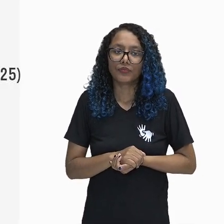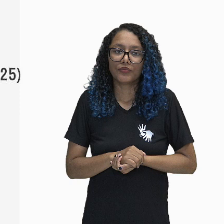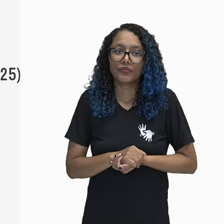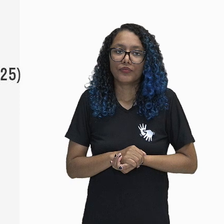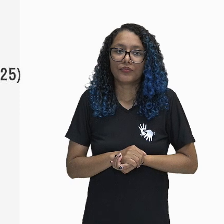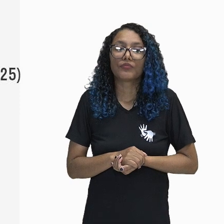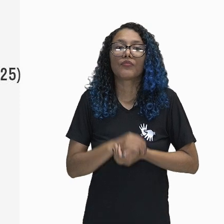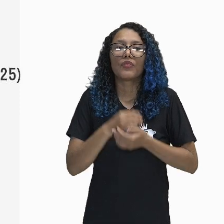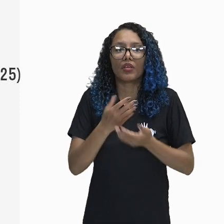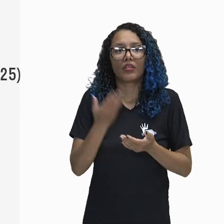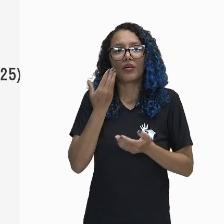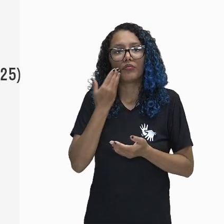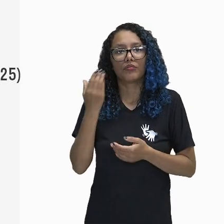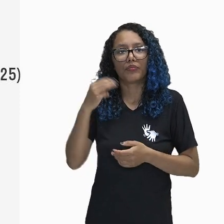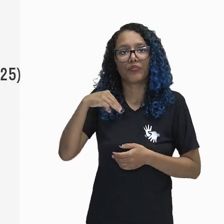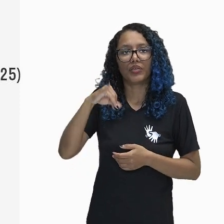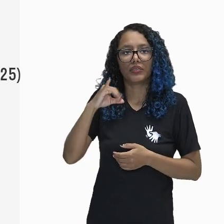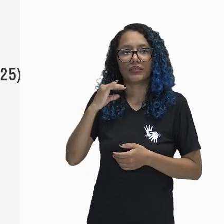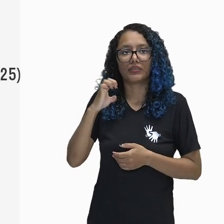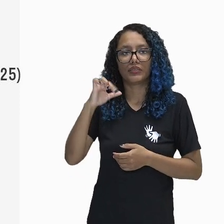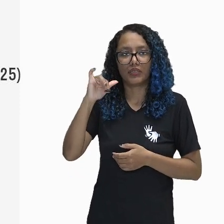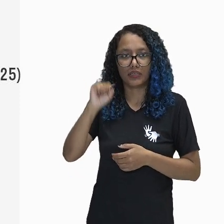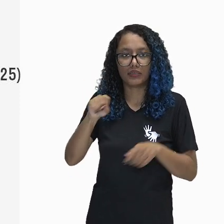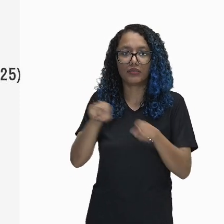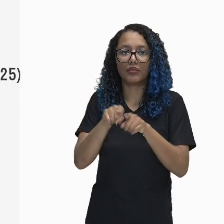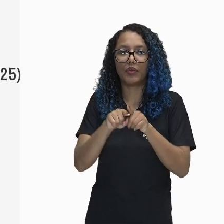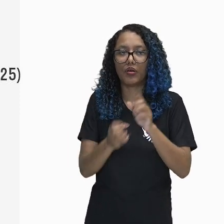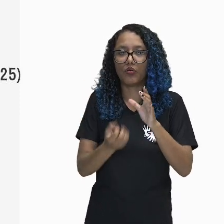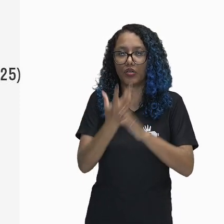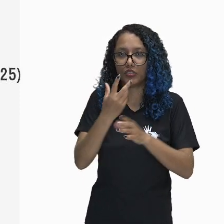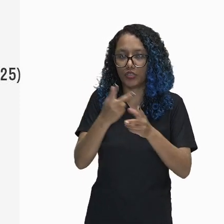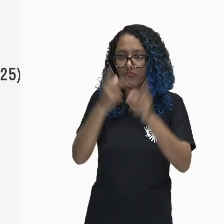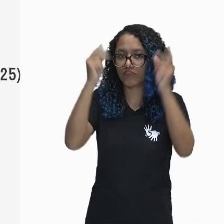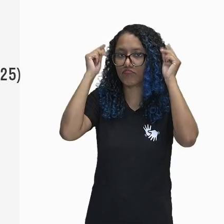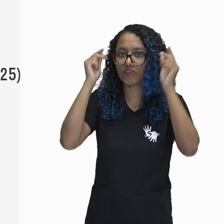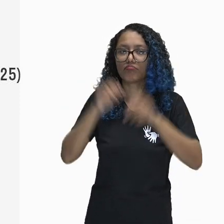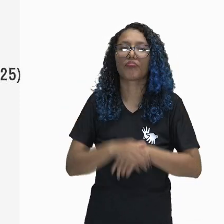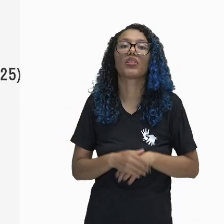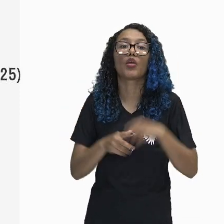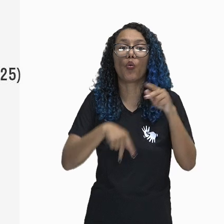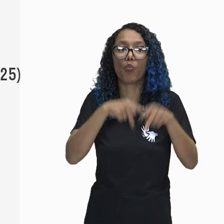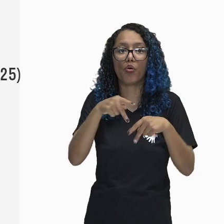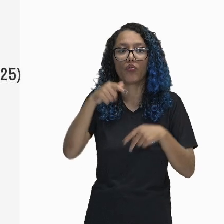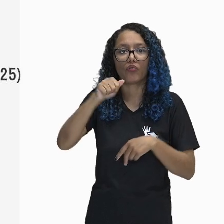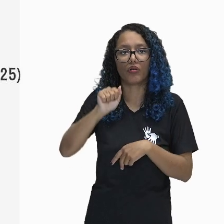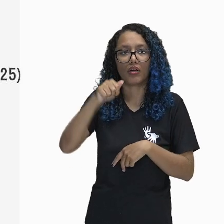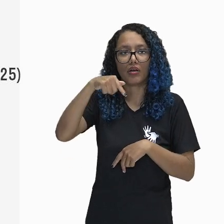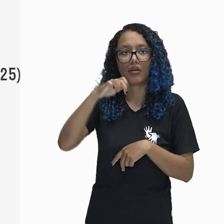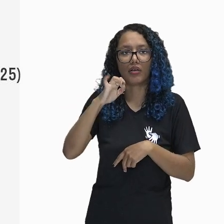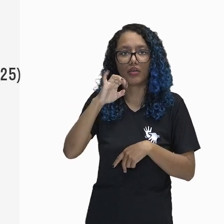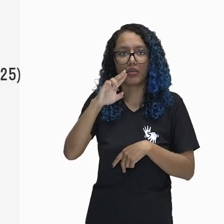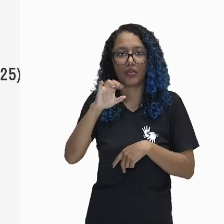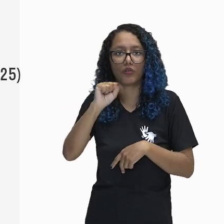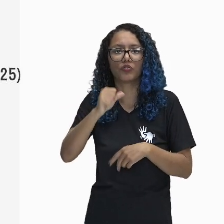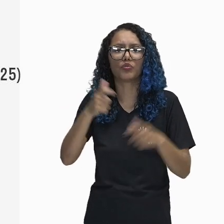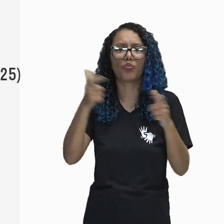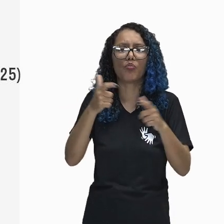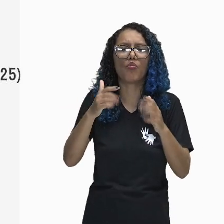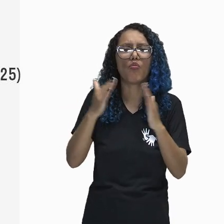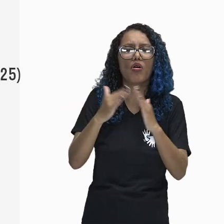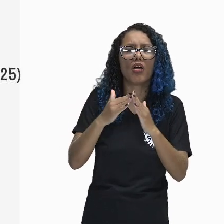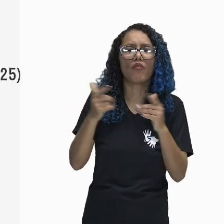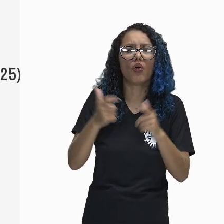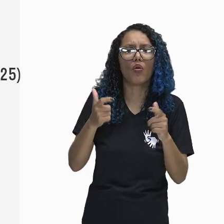Micenas e as origens dos gregos. Os aqueus, que habitavam na Península Balcânica desde o